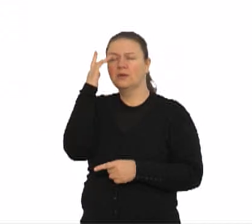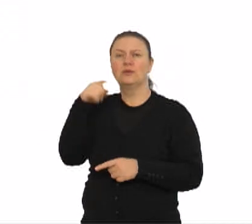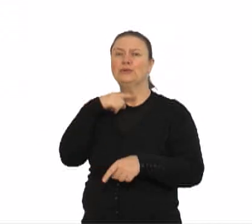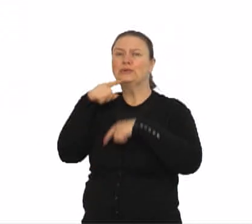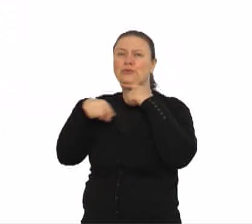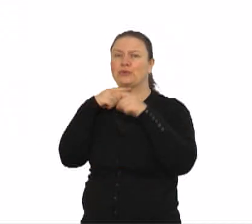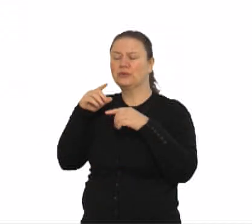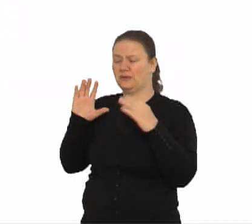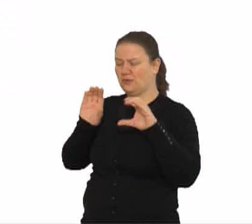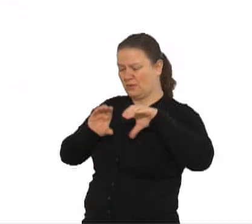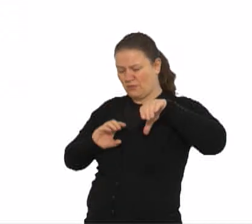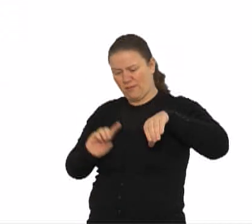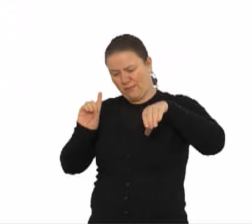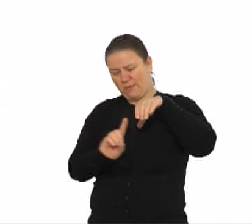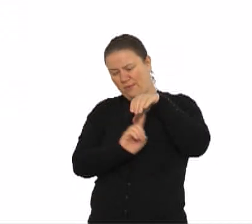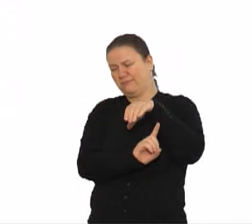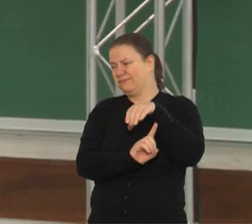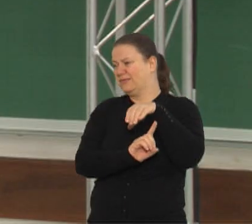da caverna.